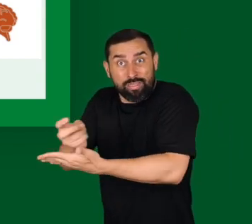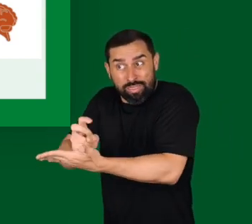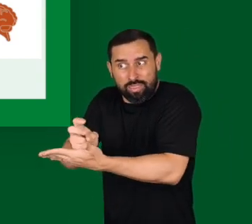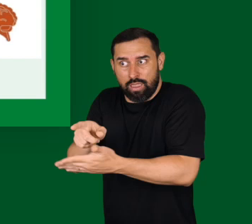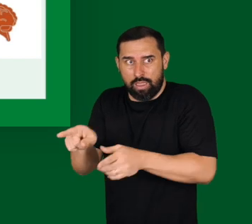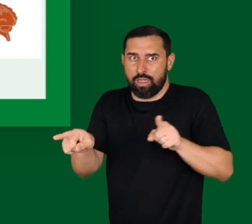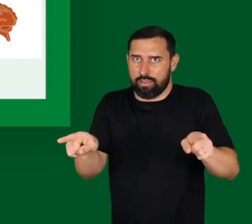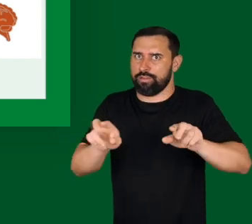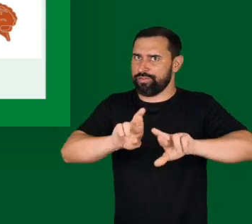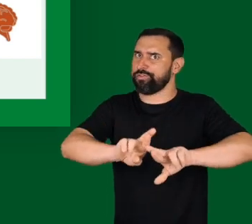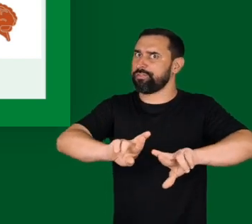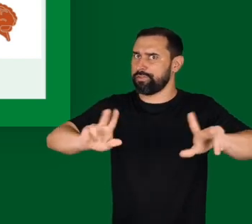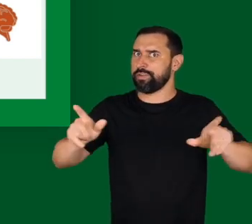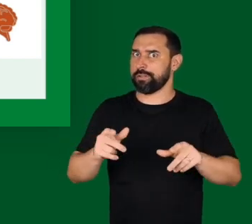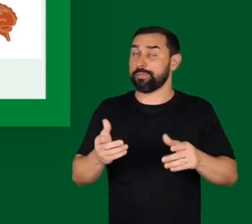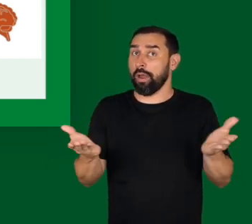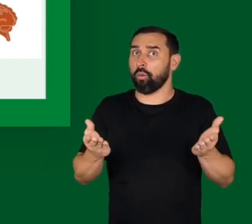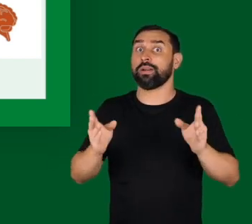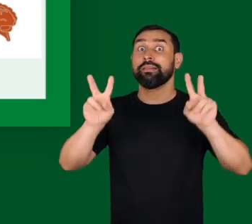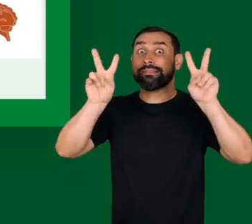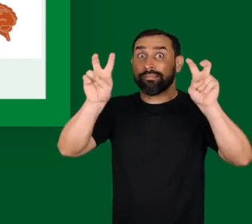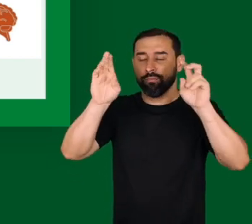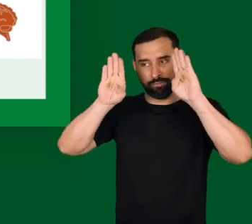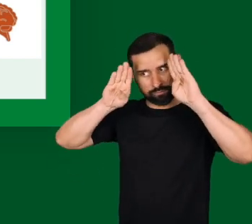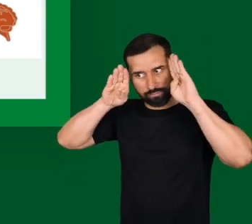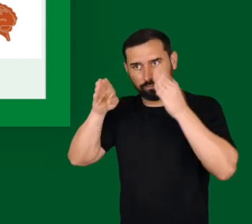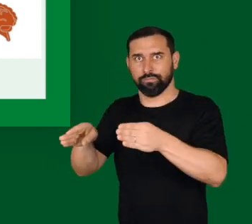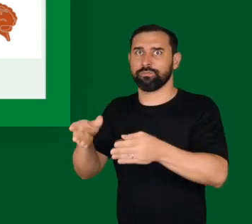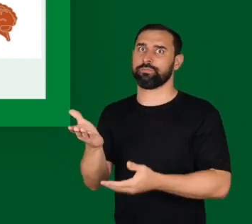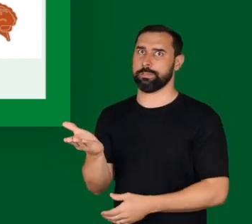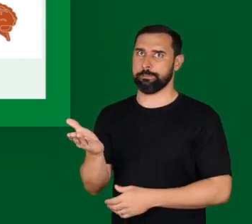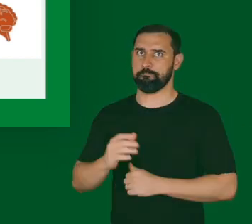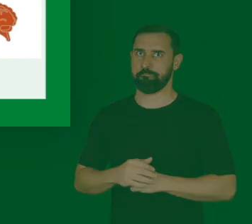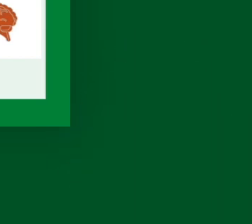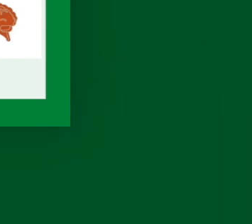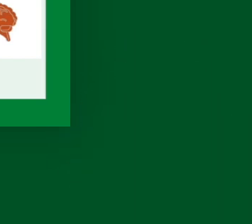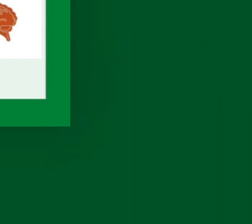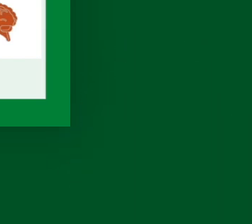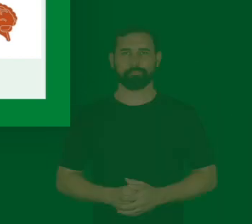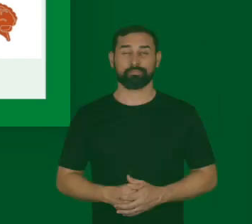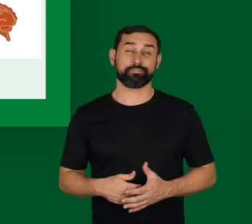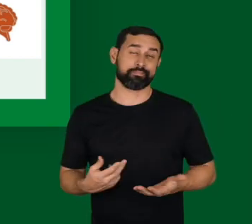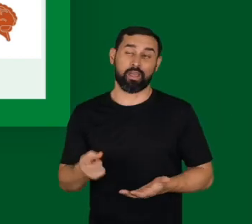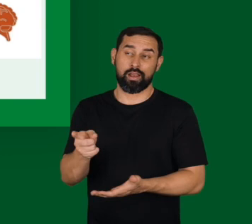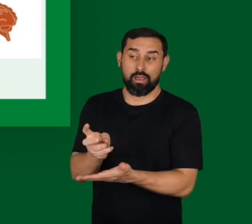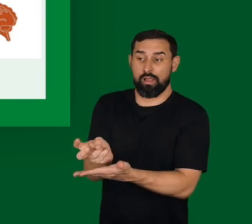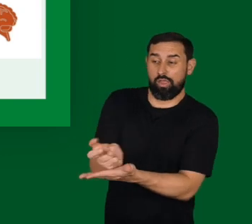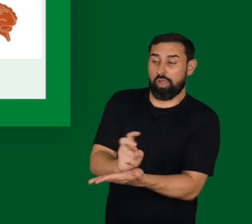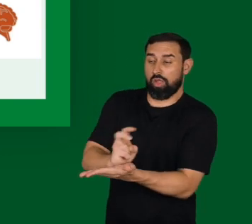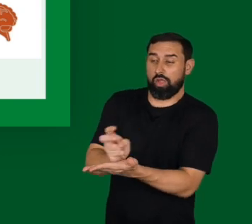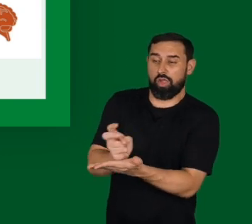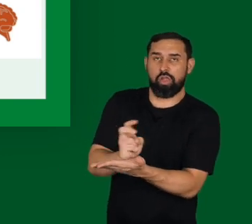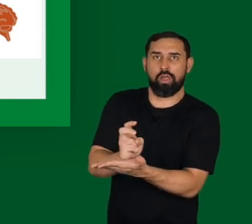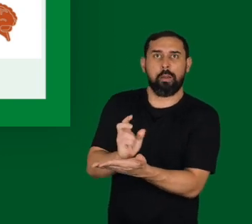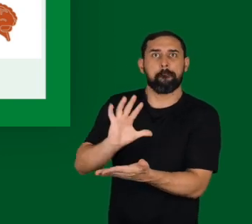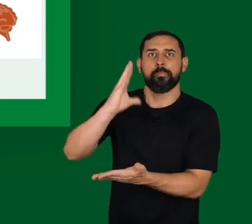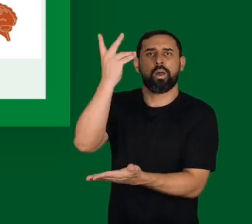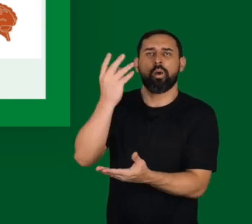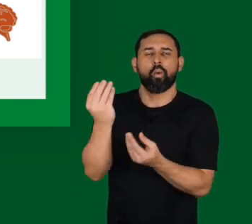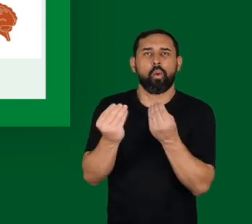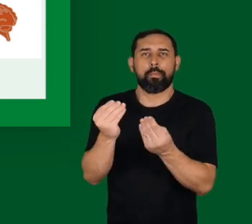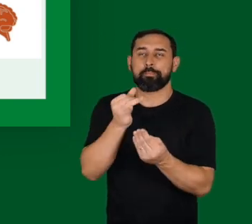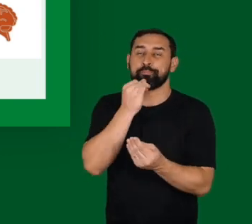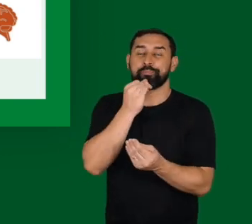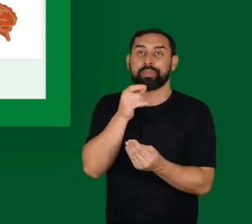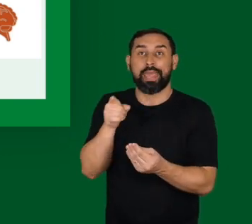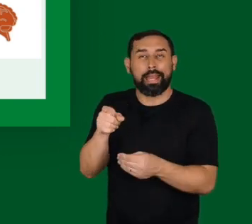Então agora eu vou me ater um pouquinho mais nas convulsões no período neonatal. É um evento mais comum